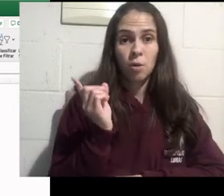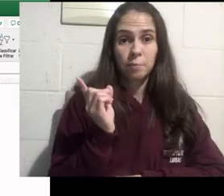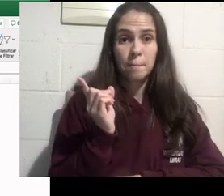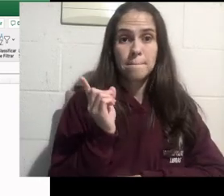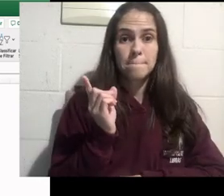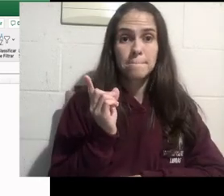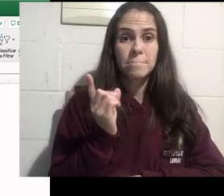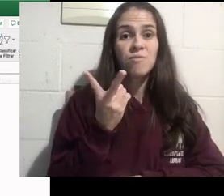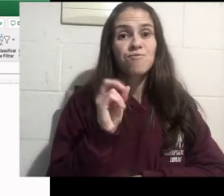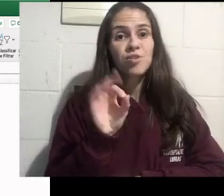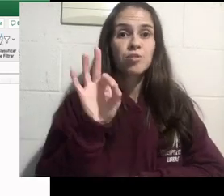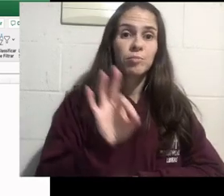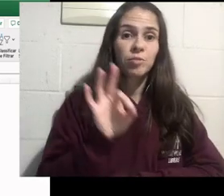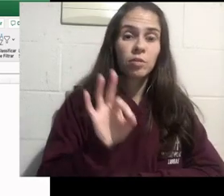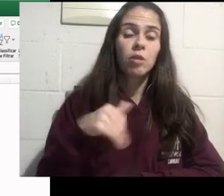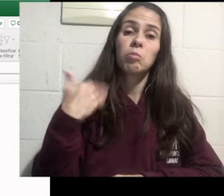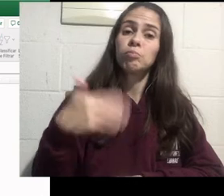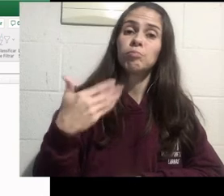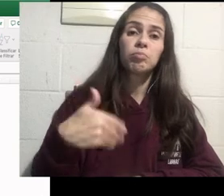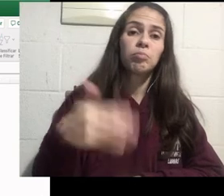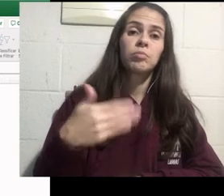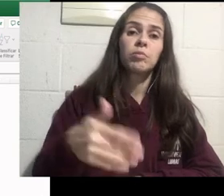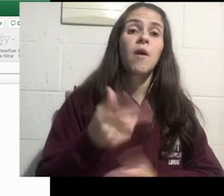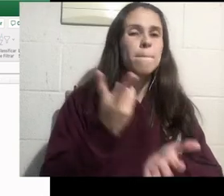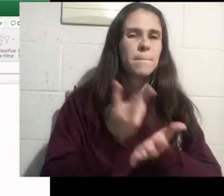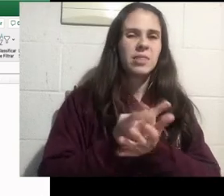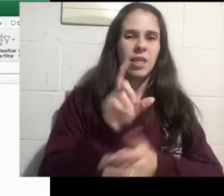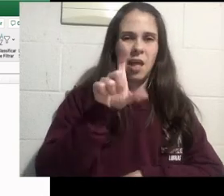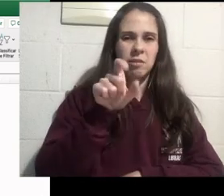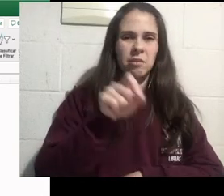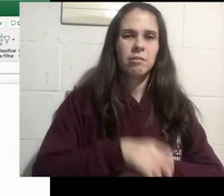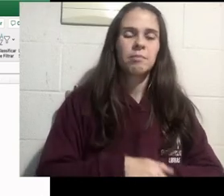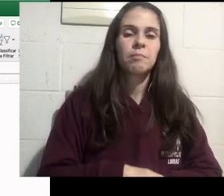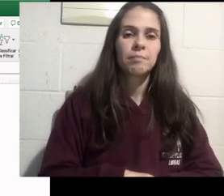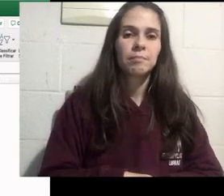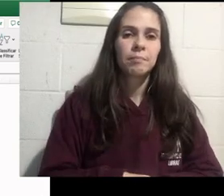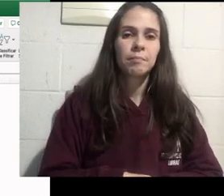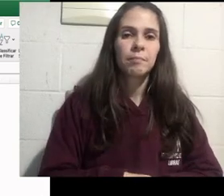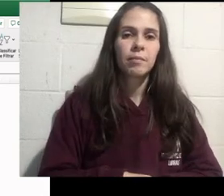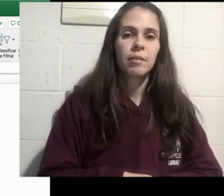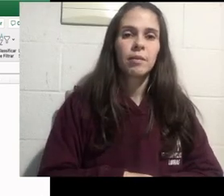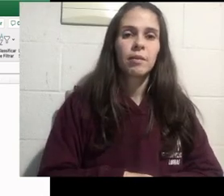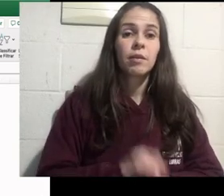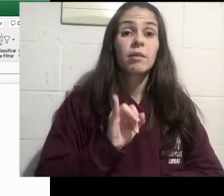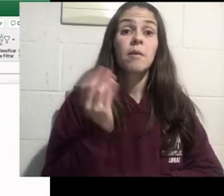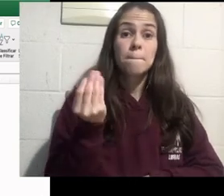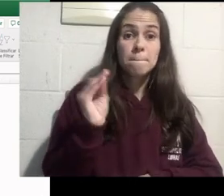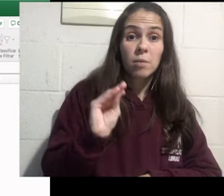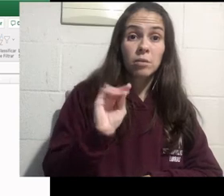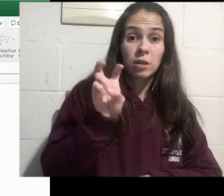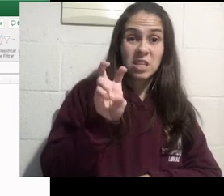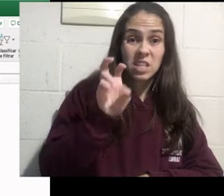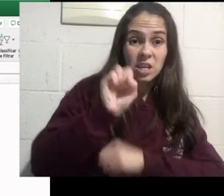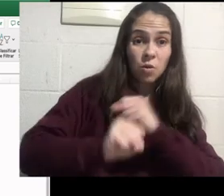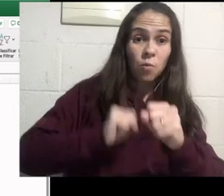dar 20%. E assim por diante. Então, aqui eu tenho que... Vou manter os 10, tá? Então, daí, se eu botar, por exemplo, 5